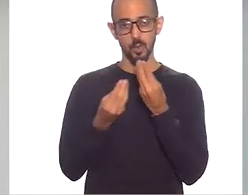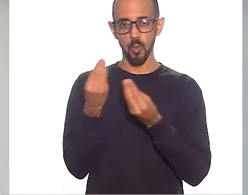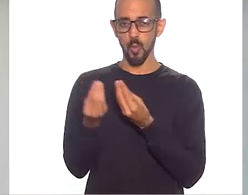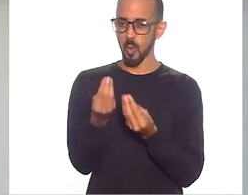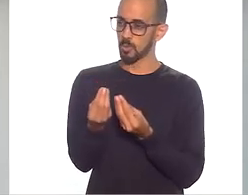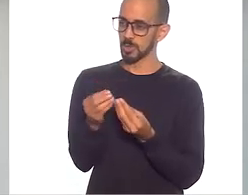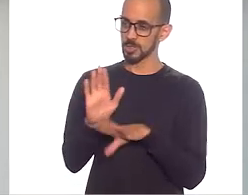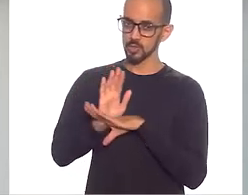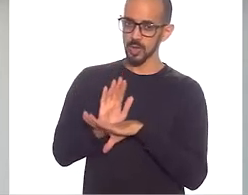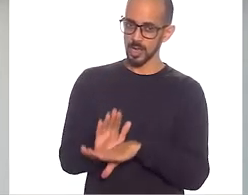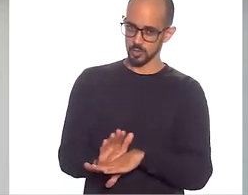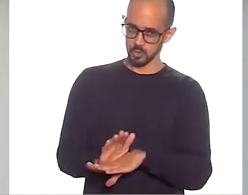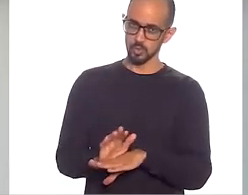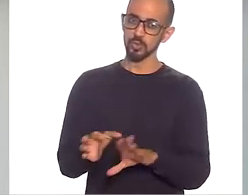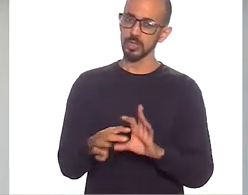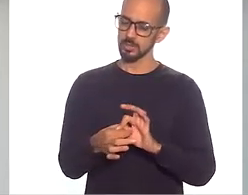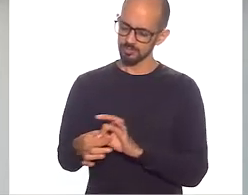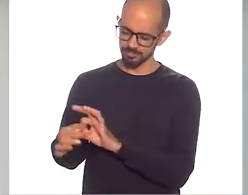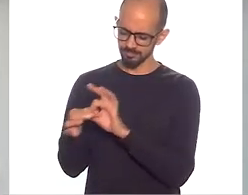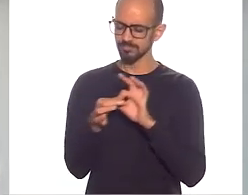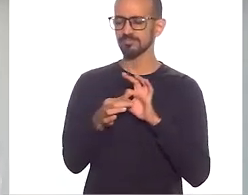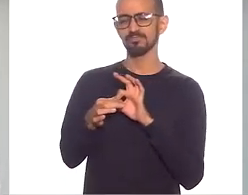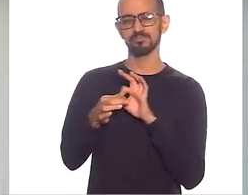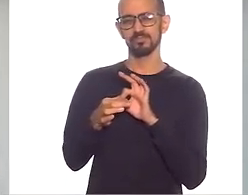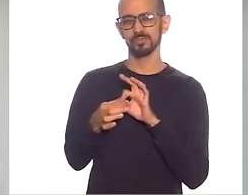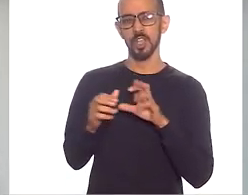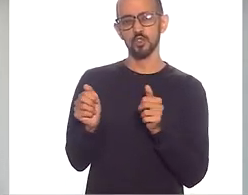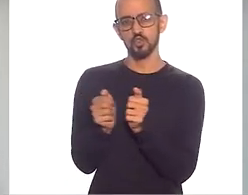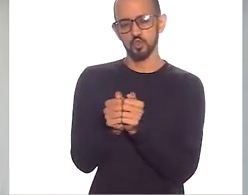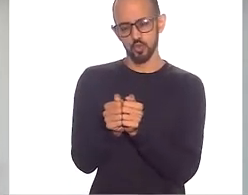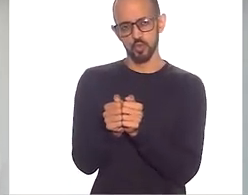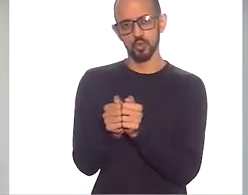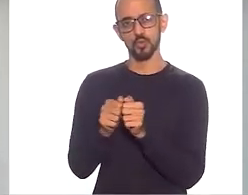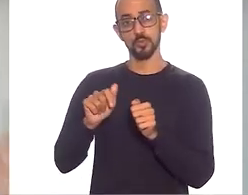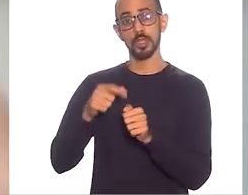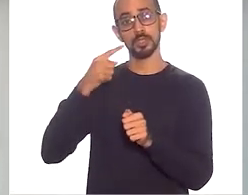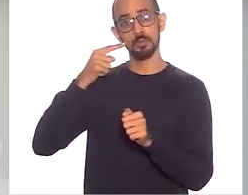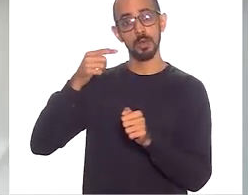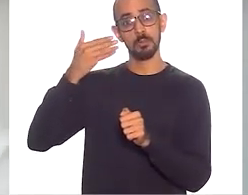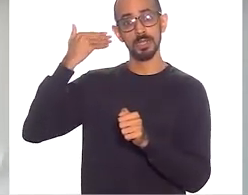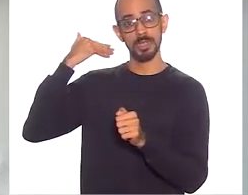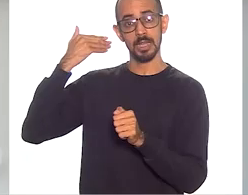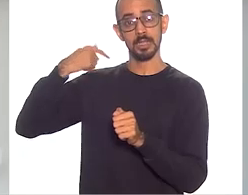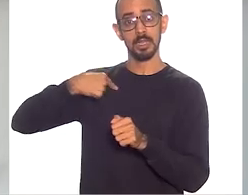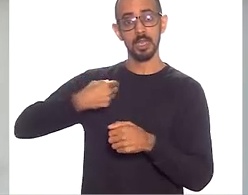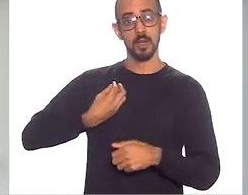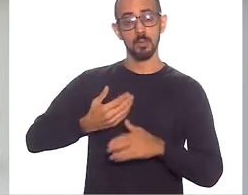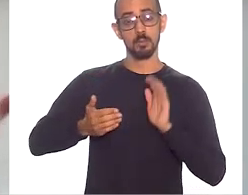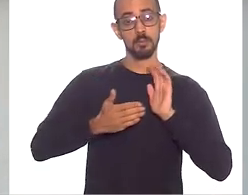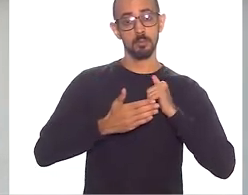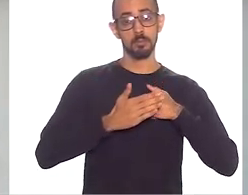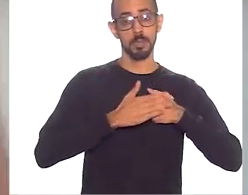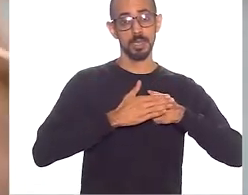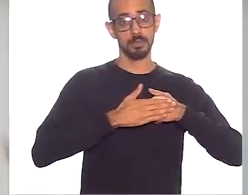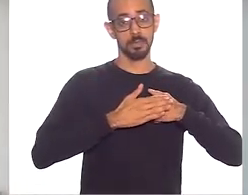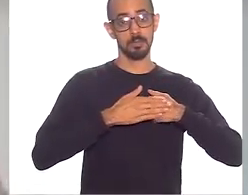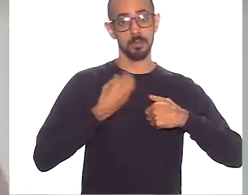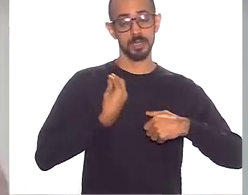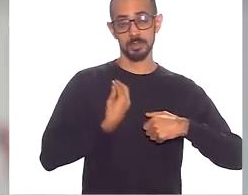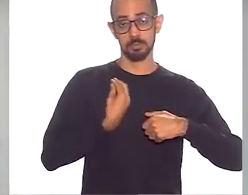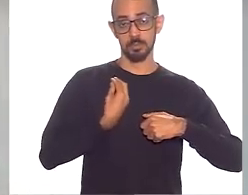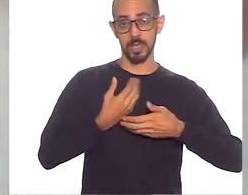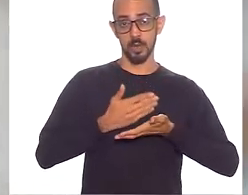quanto benéfico é a gente estar junto com eles. Então, a gente acabou de, semana passada, eu participei, eu abri. Fiquei